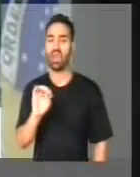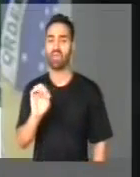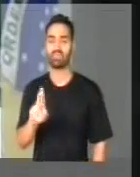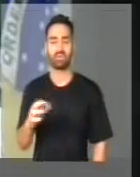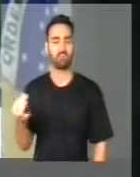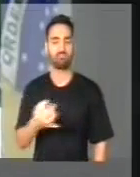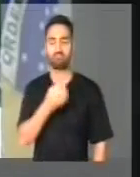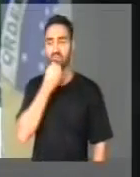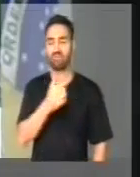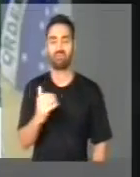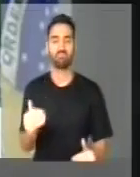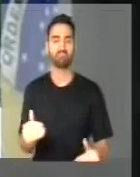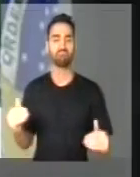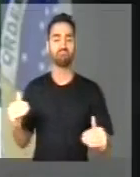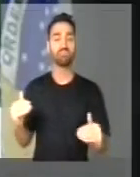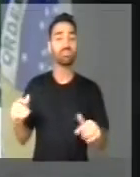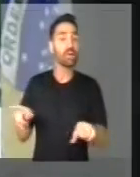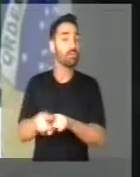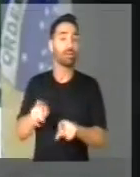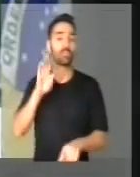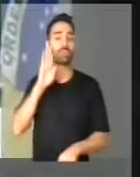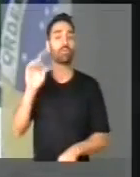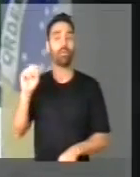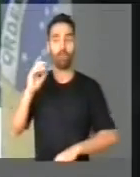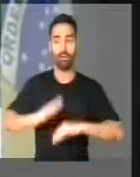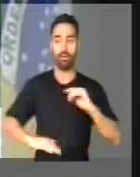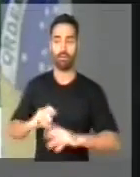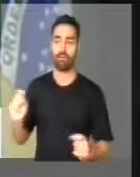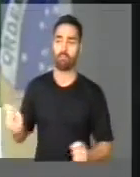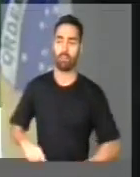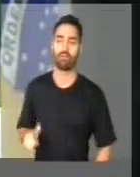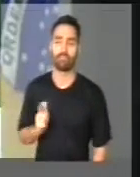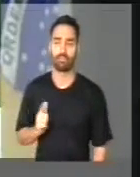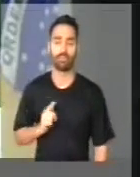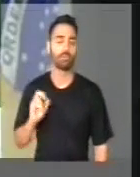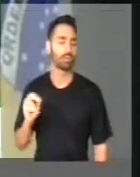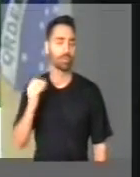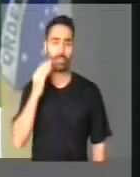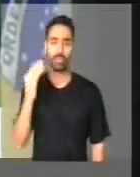e, acima de tudo, daquela capacidade. Muito obrigado, senhor presidente. Muito bem.